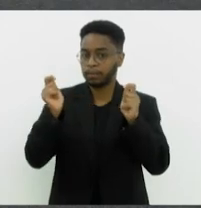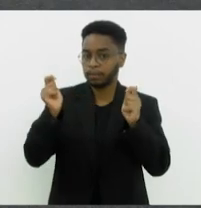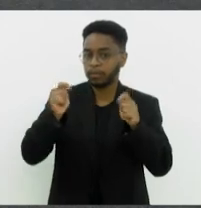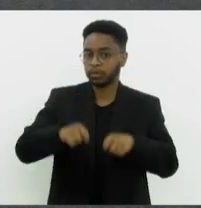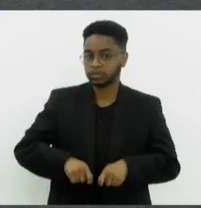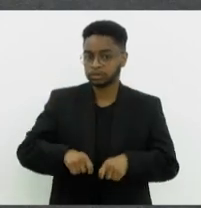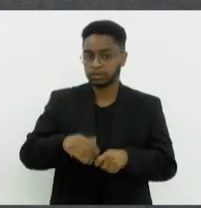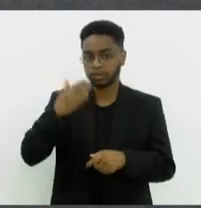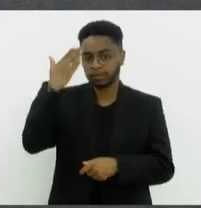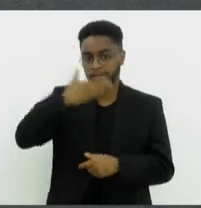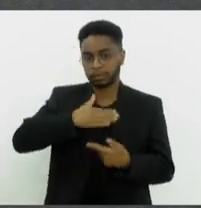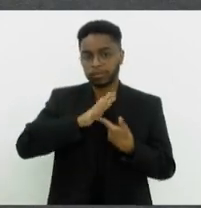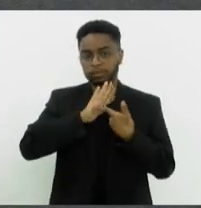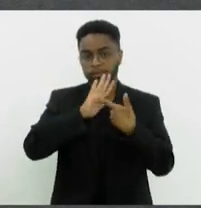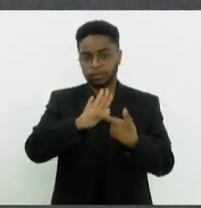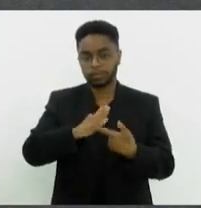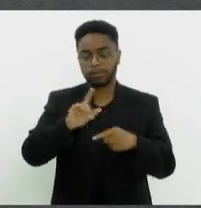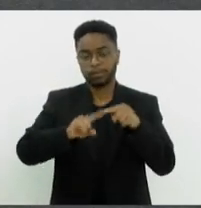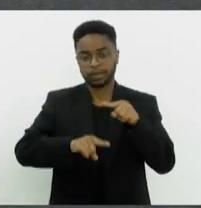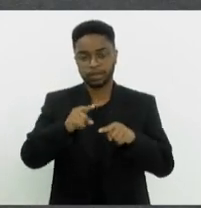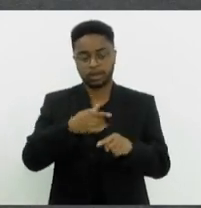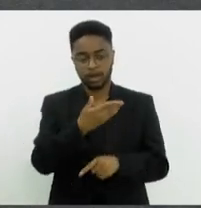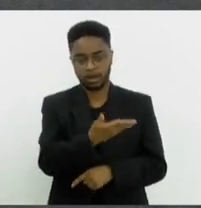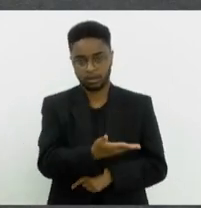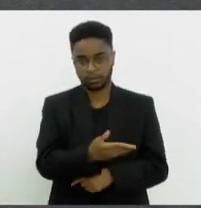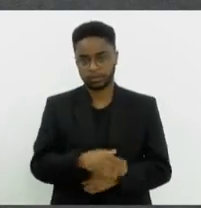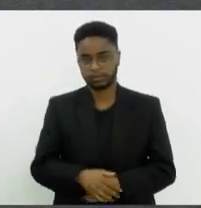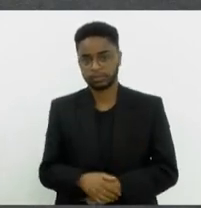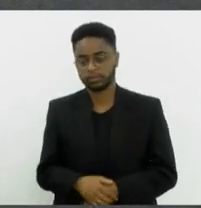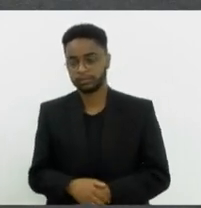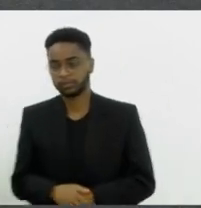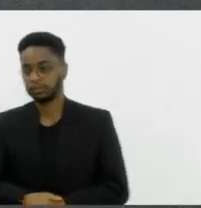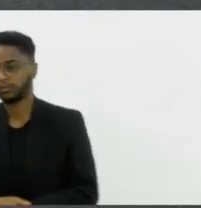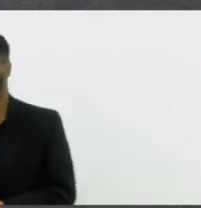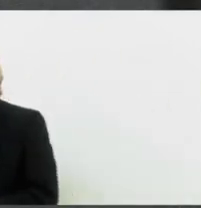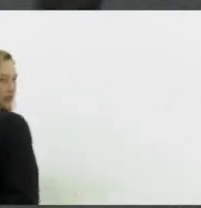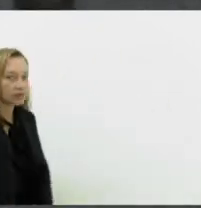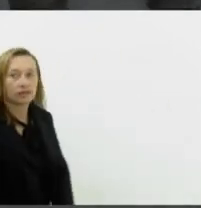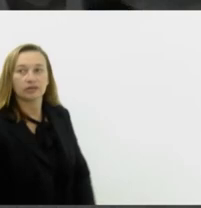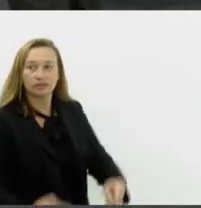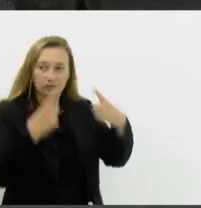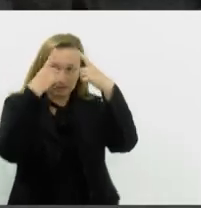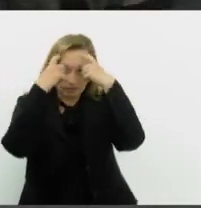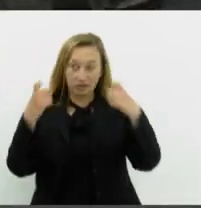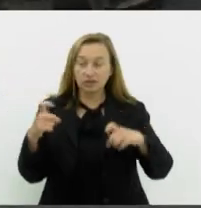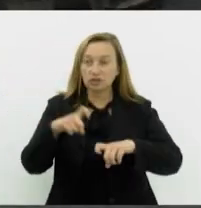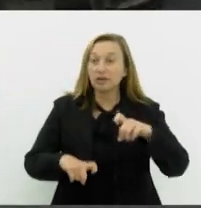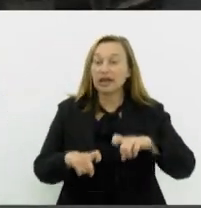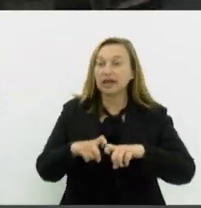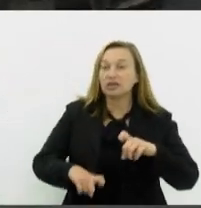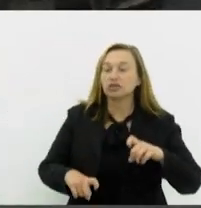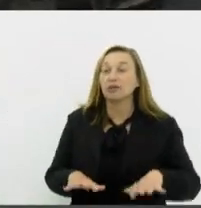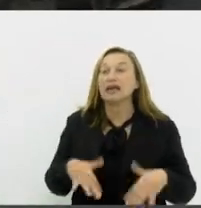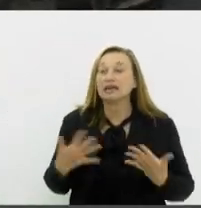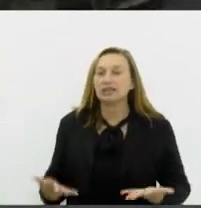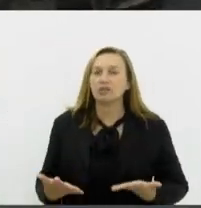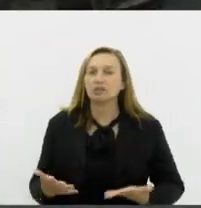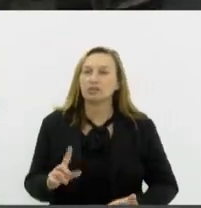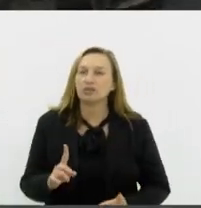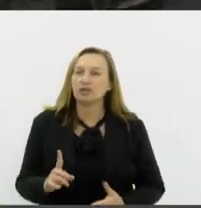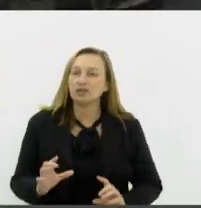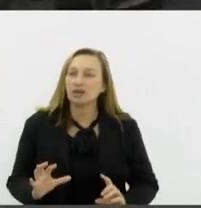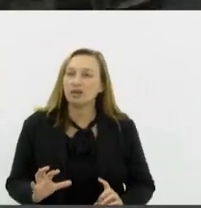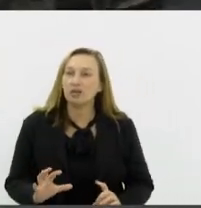de comprovação material de uma violência, de um estupro. Então, a gente não fica tão refém